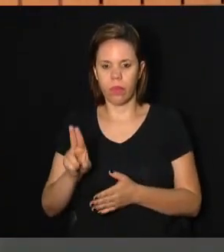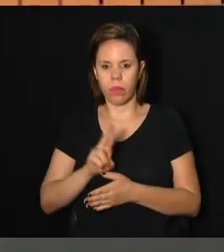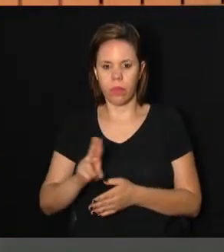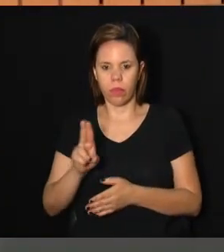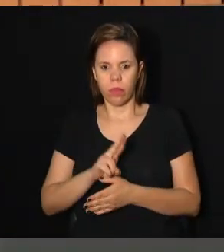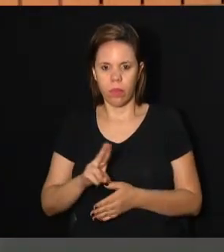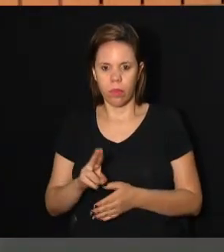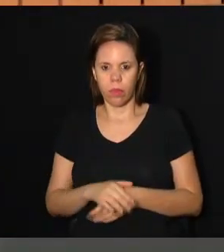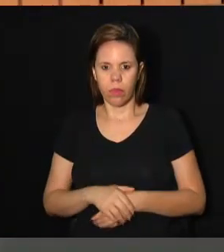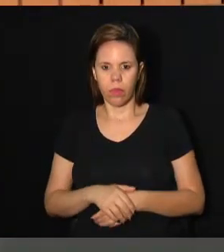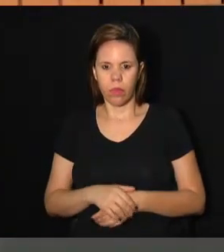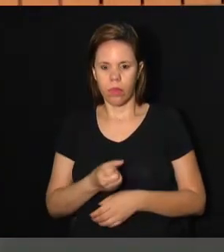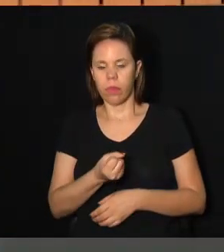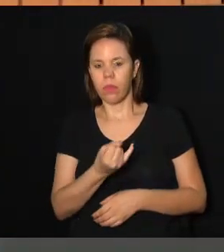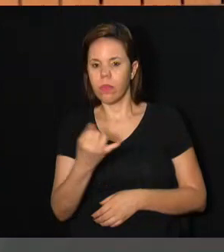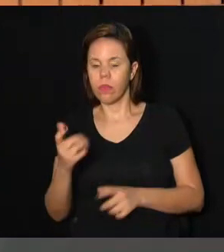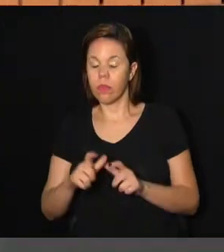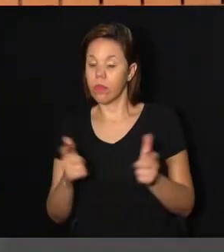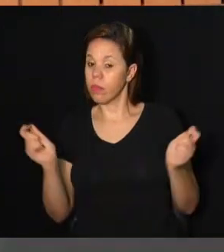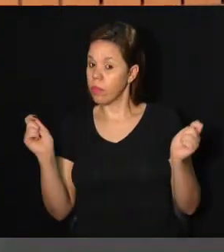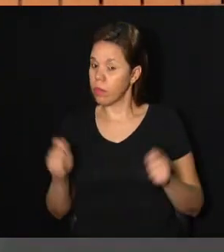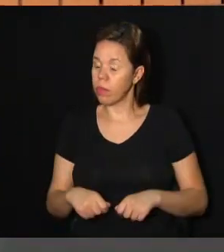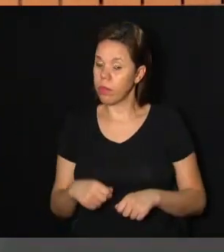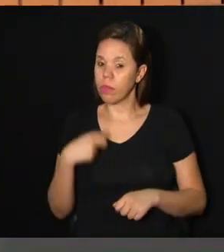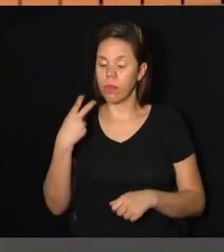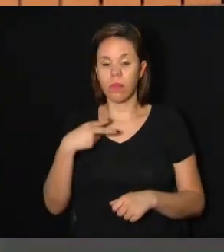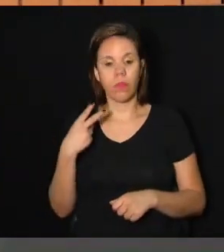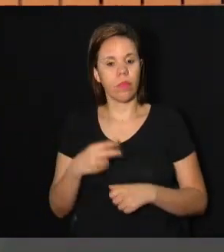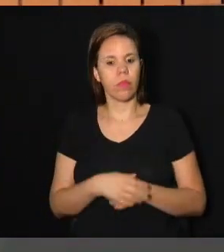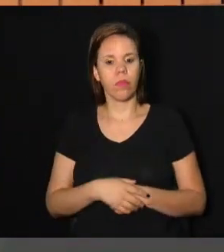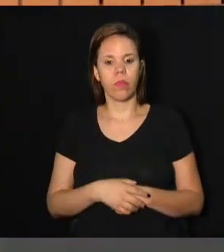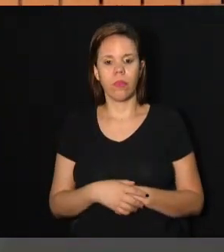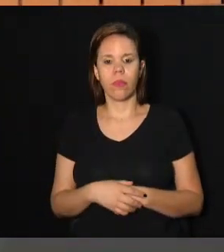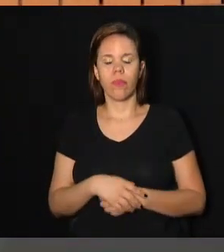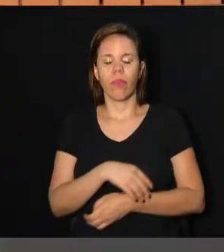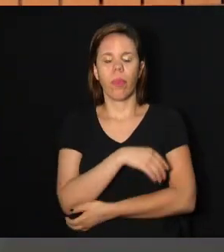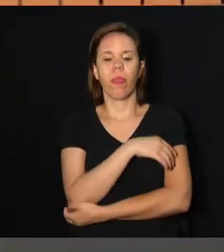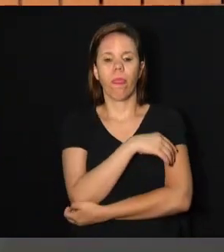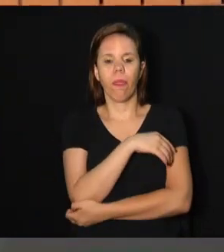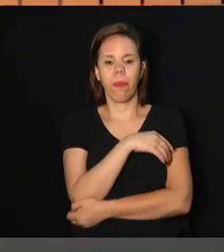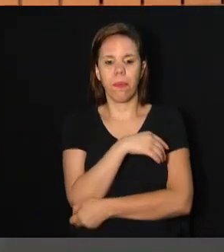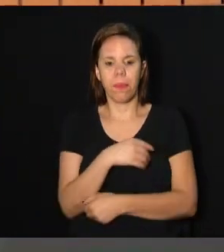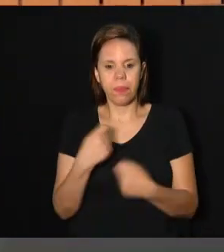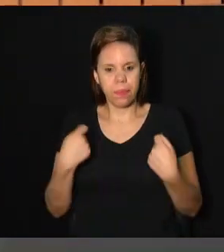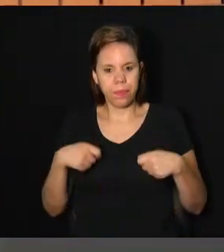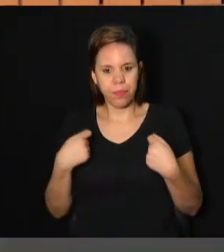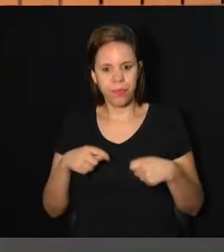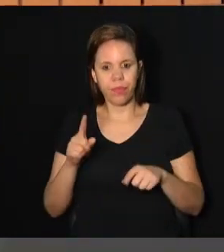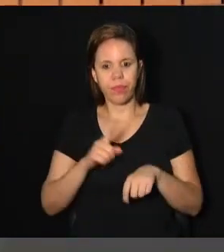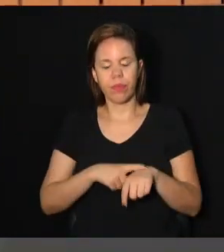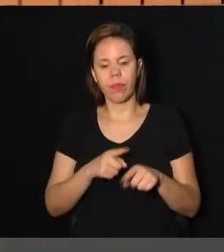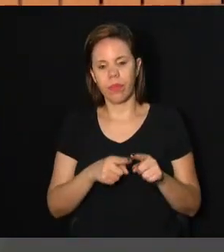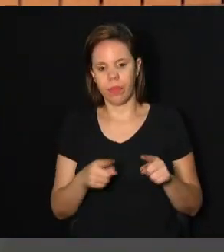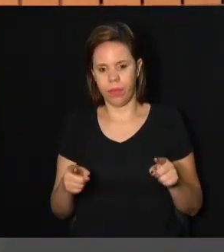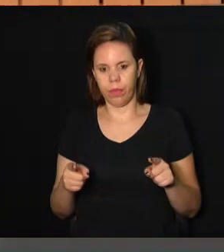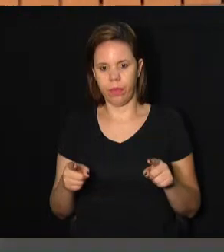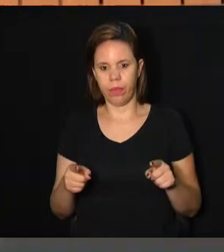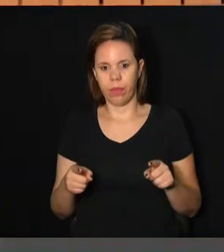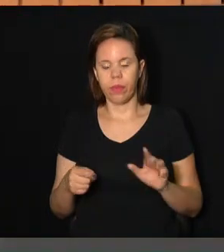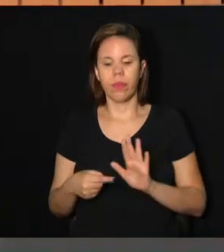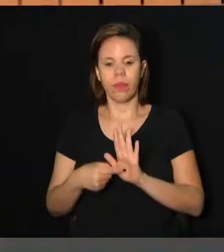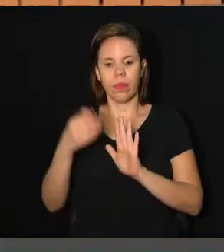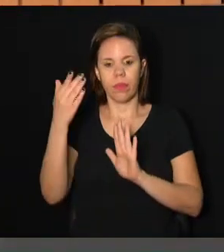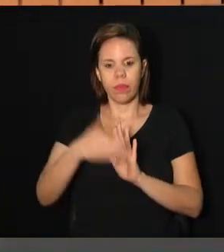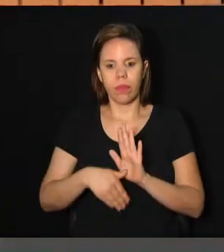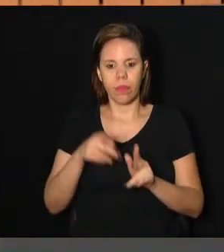pela maior quantidade possível de vereadores que necessitam desse tempo para prestar